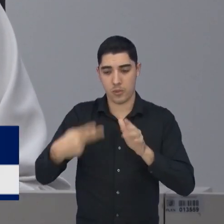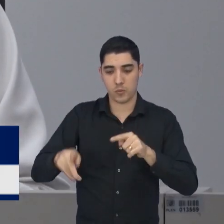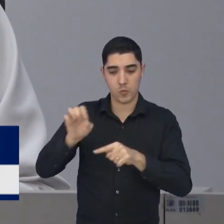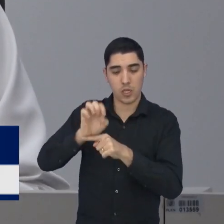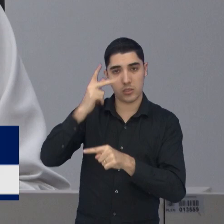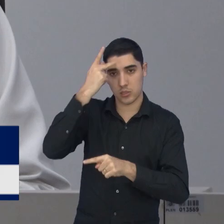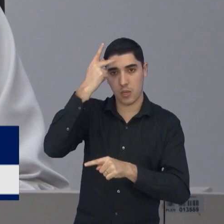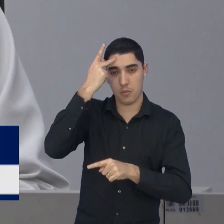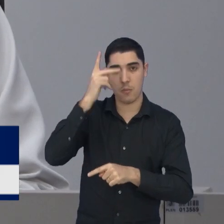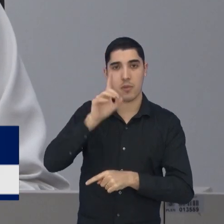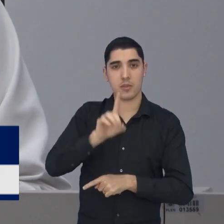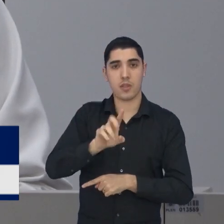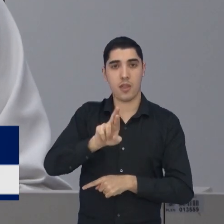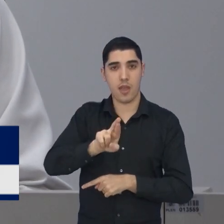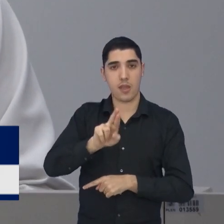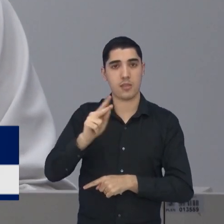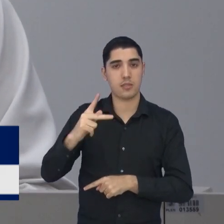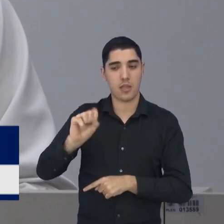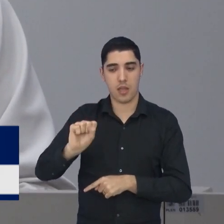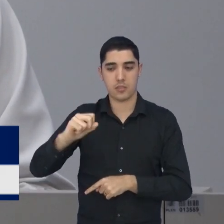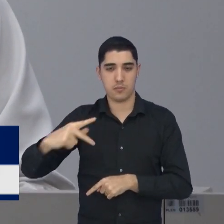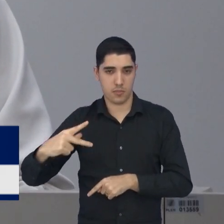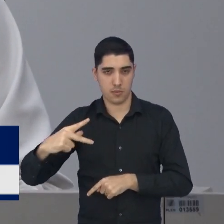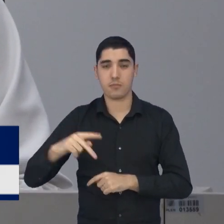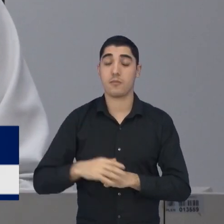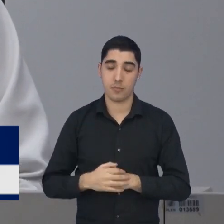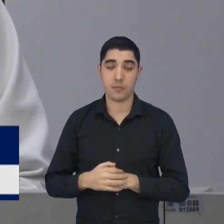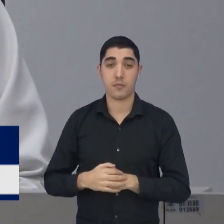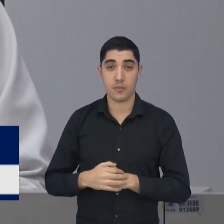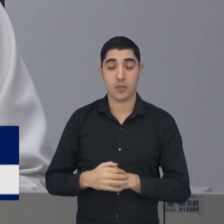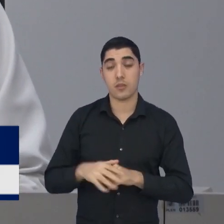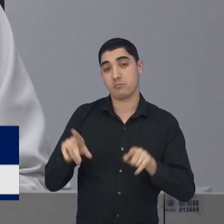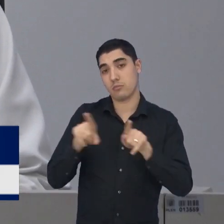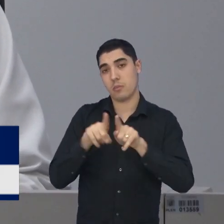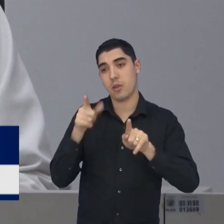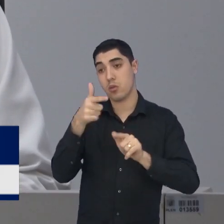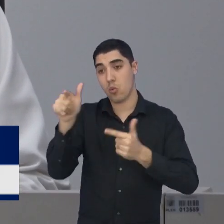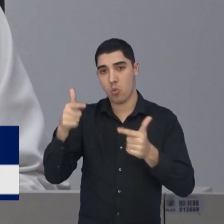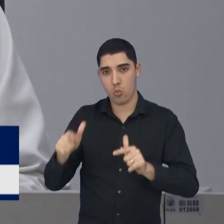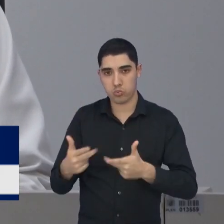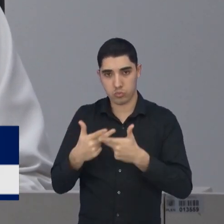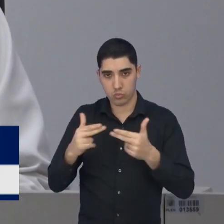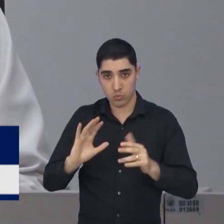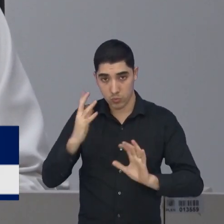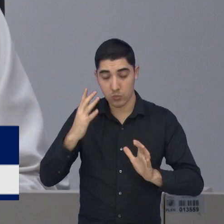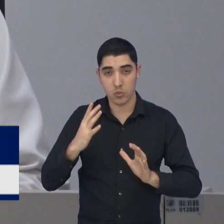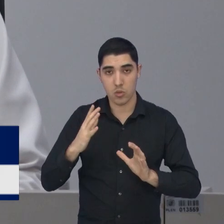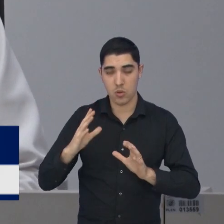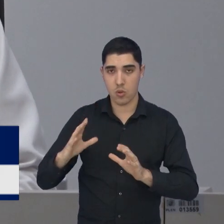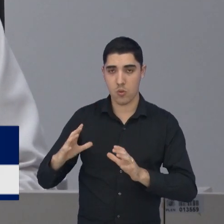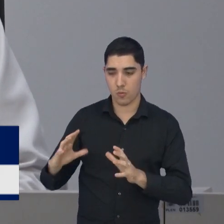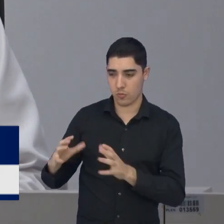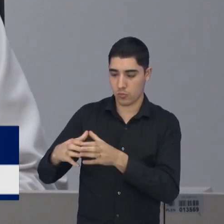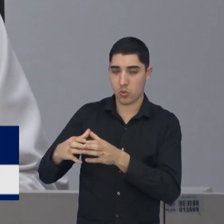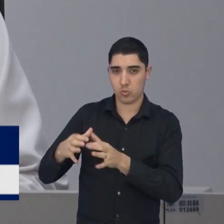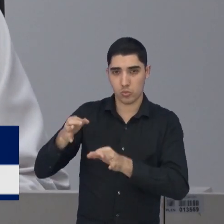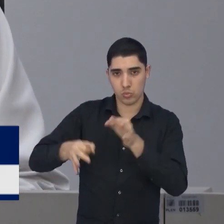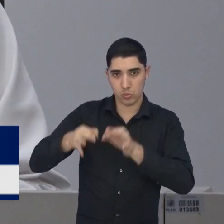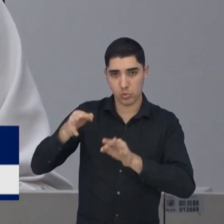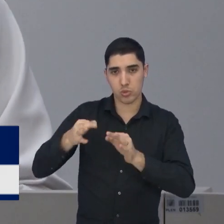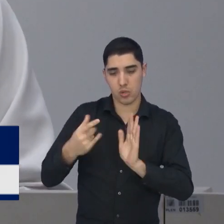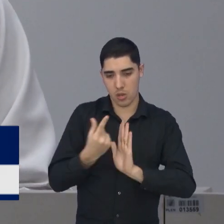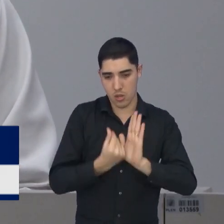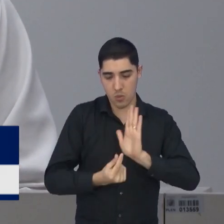Paulo, DR São Paulo, e dá outras providências. Comissões Justiça,